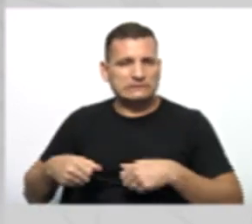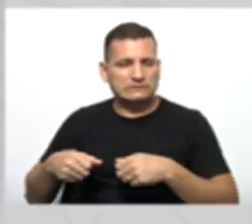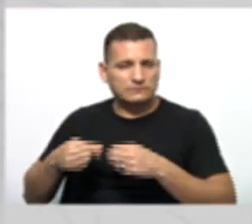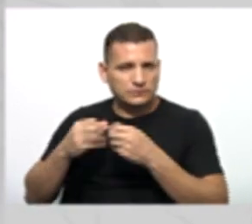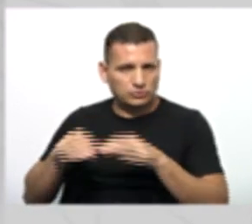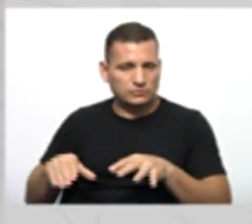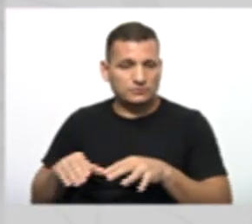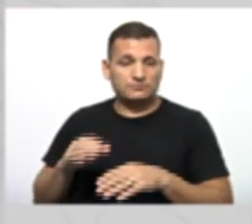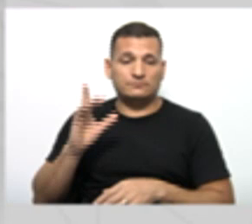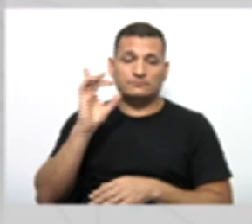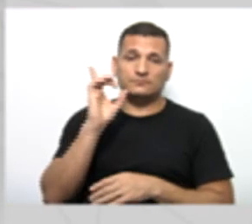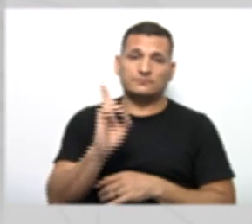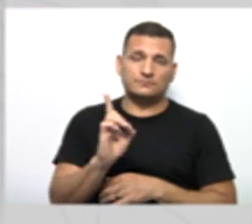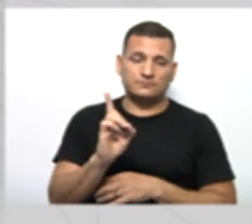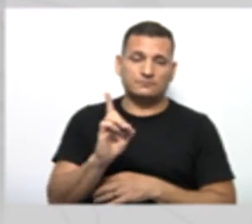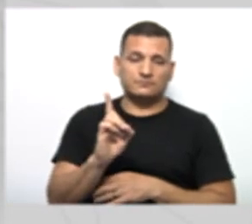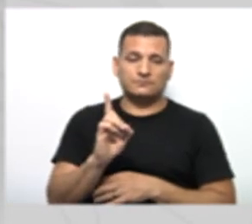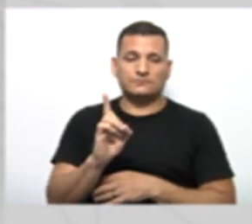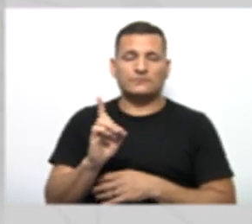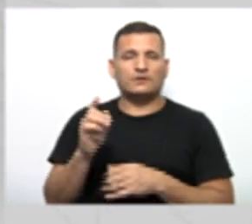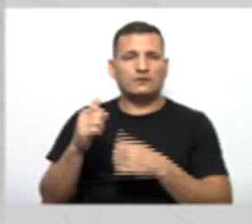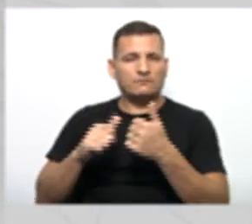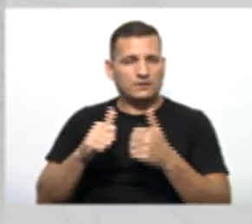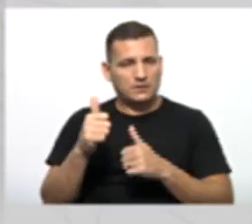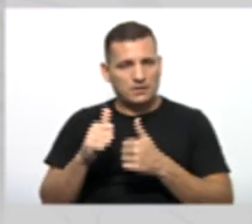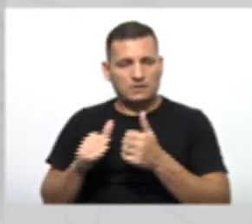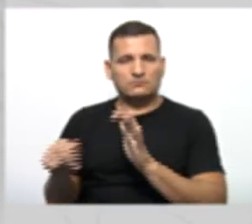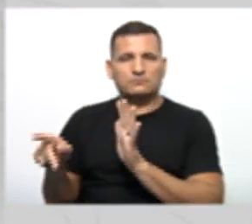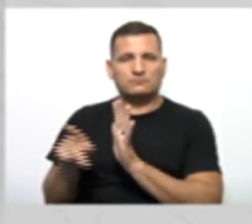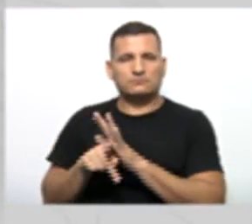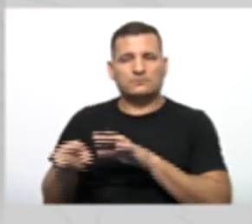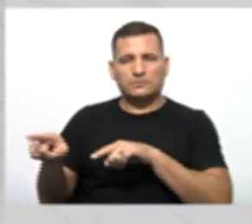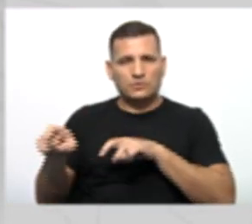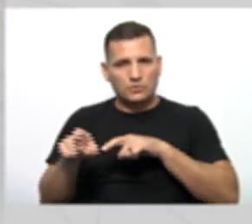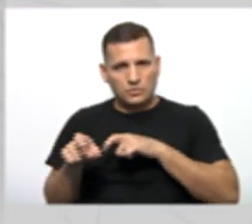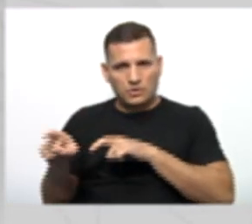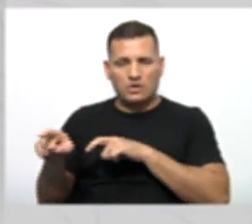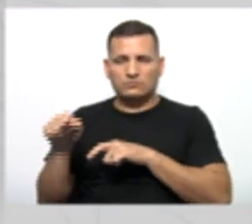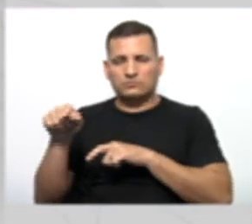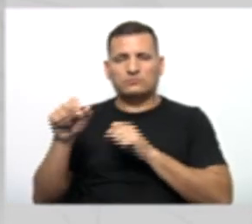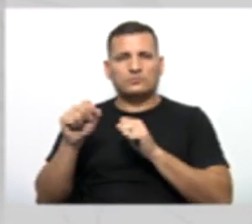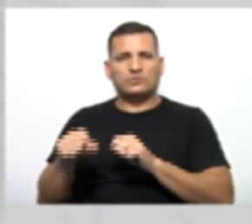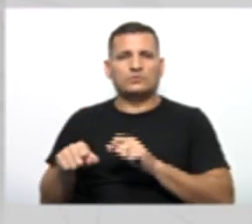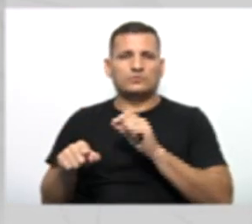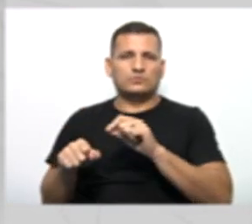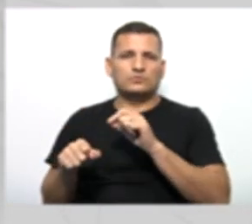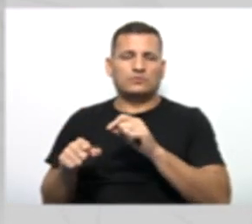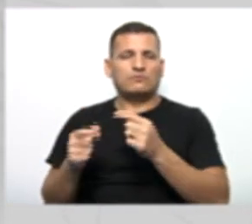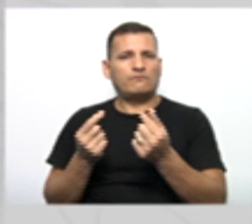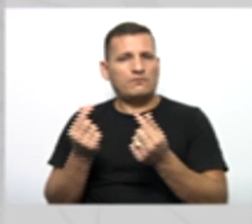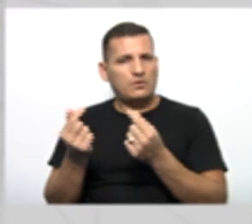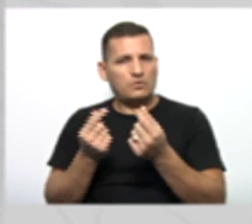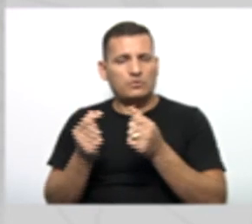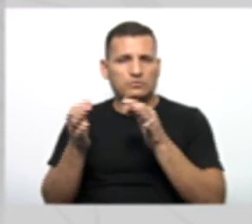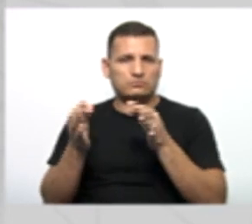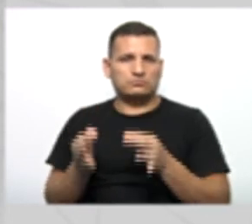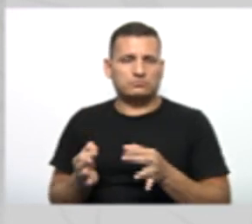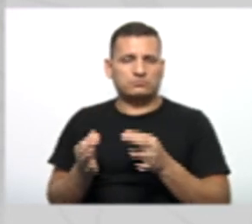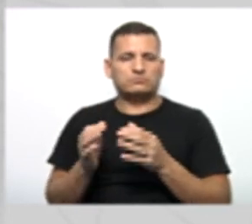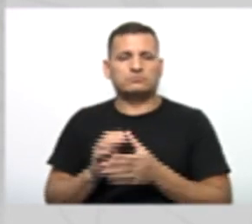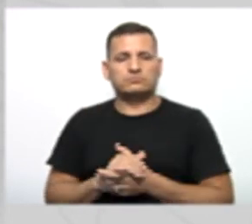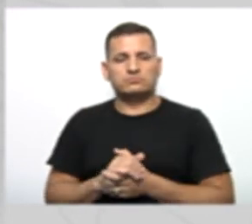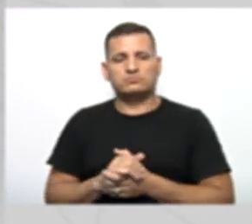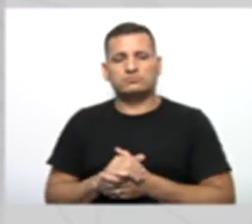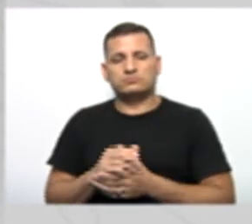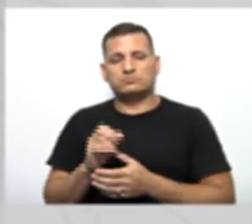D, avaliar as propriedades rurais para que possam ser comercializados por um valor justo. Ou